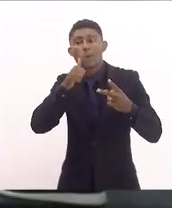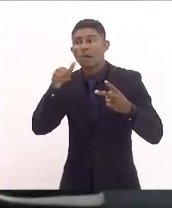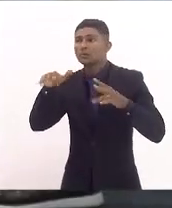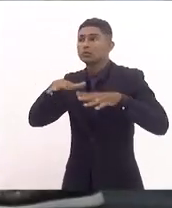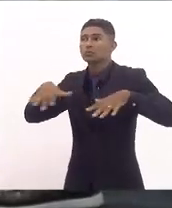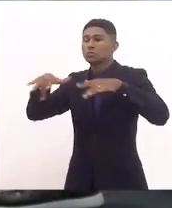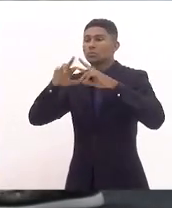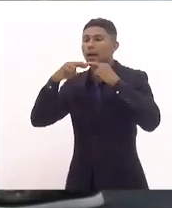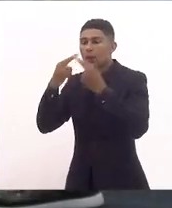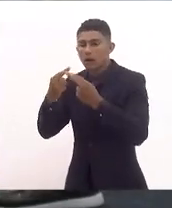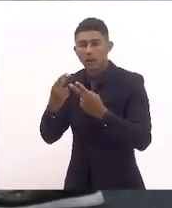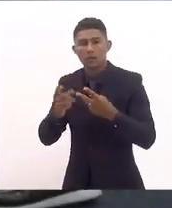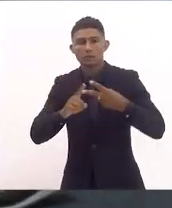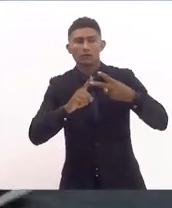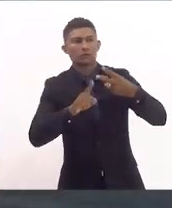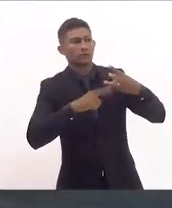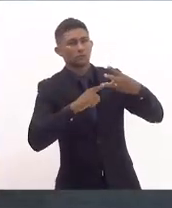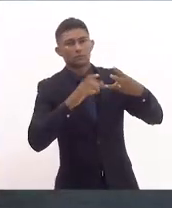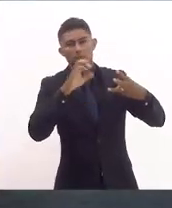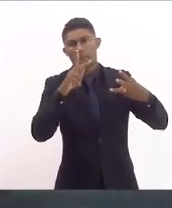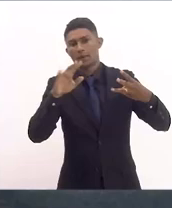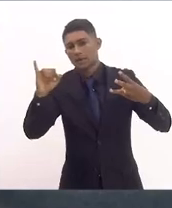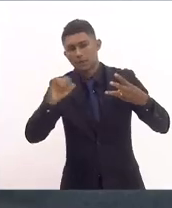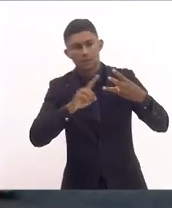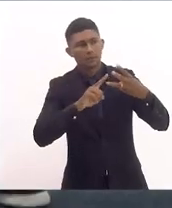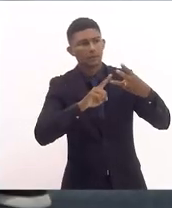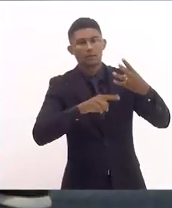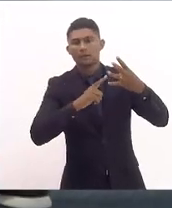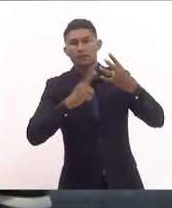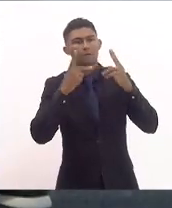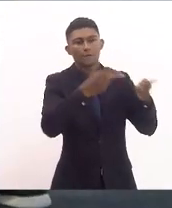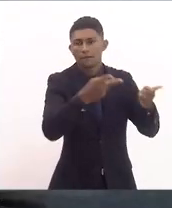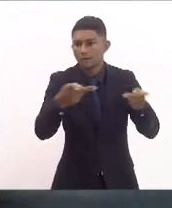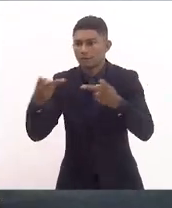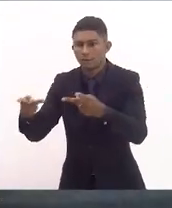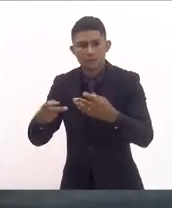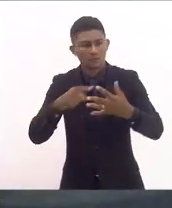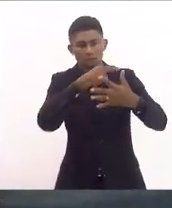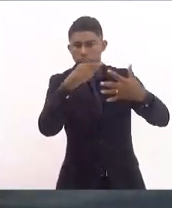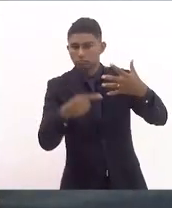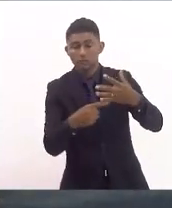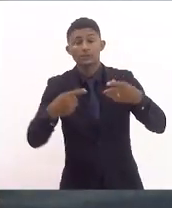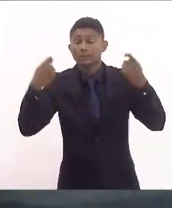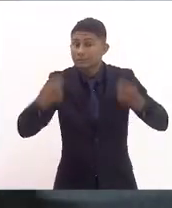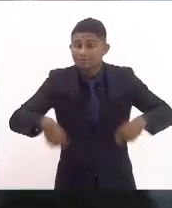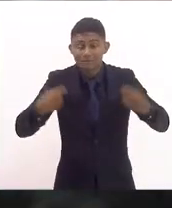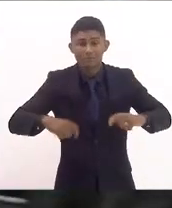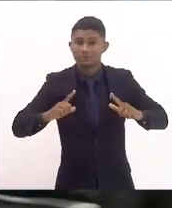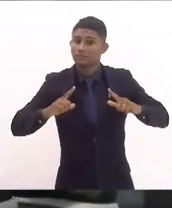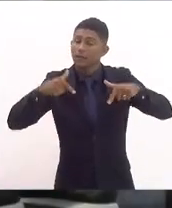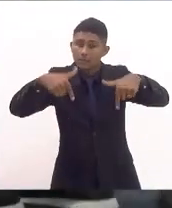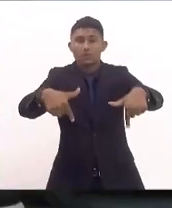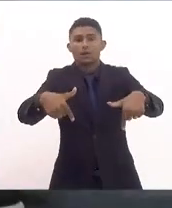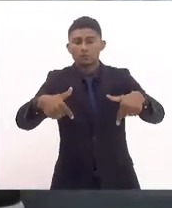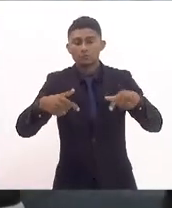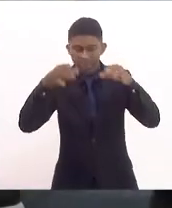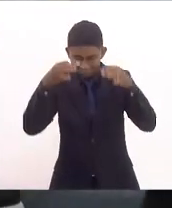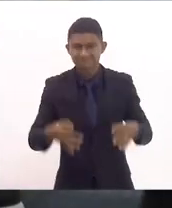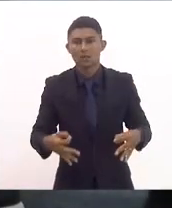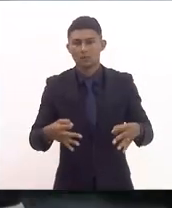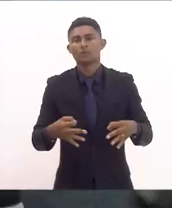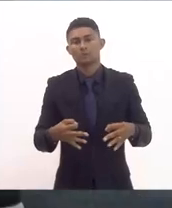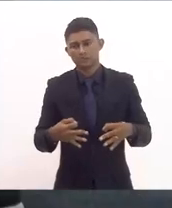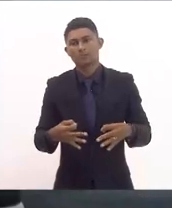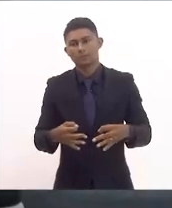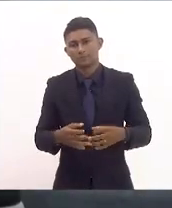as mulheres seja de CPI seja de visita técnica é preciso que a a ação concreta e